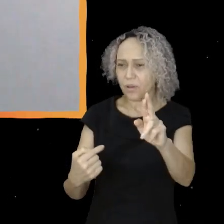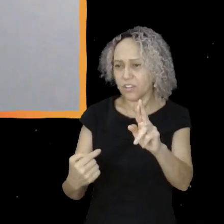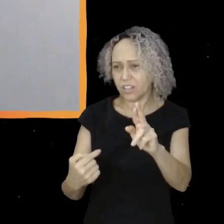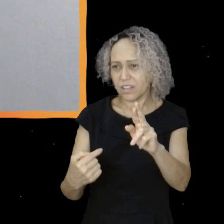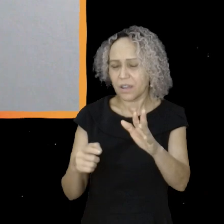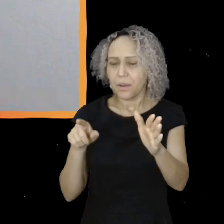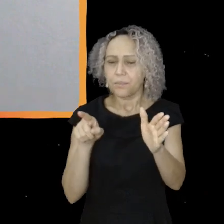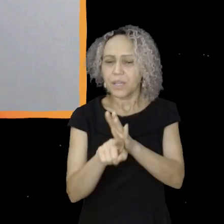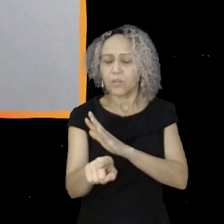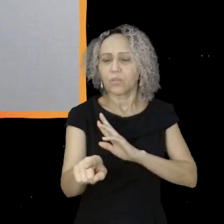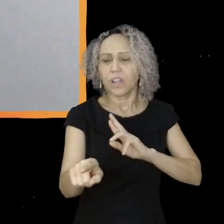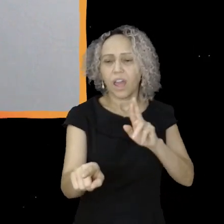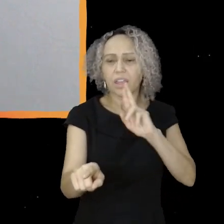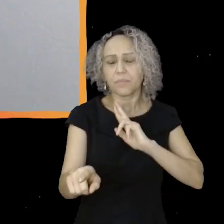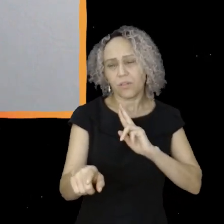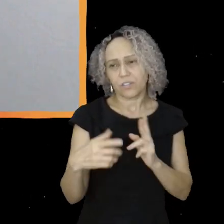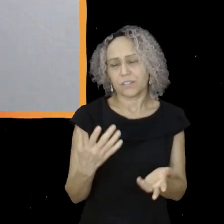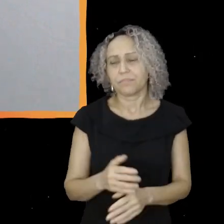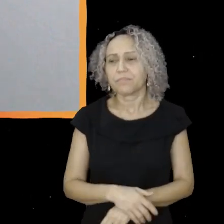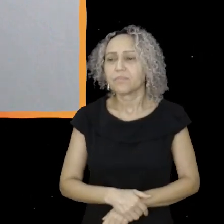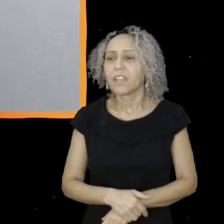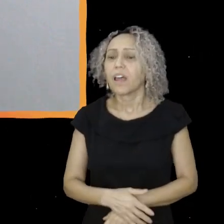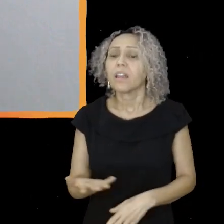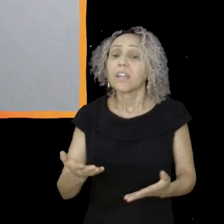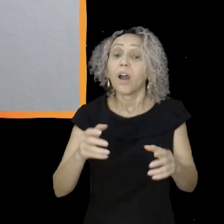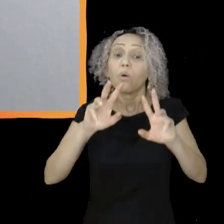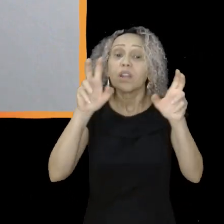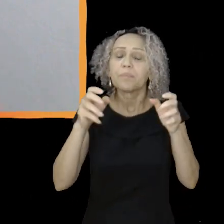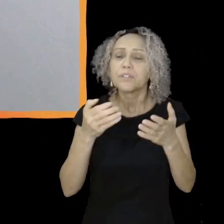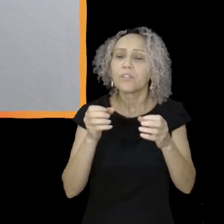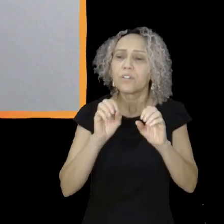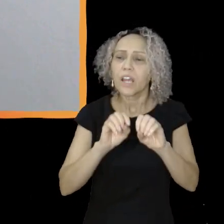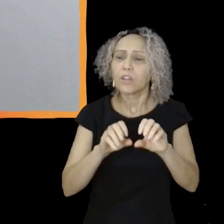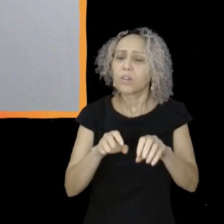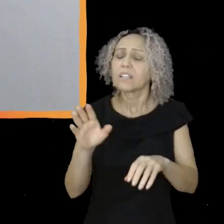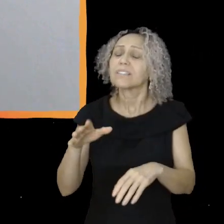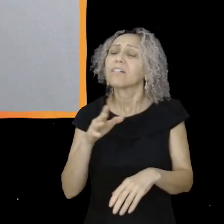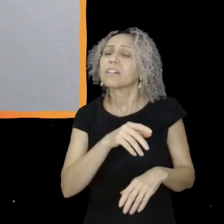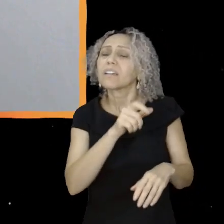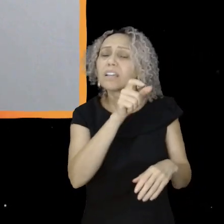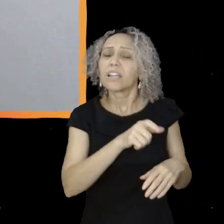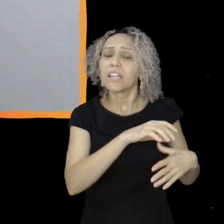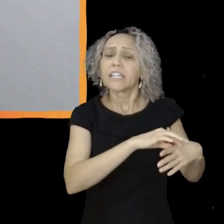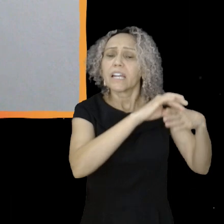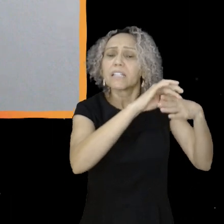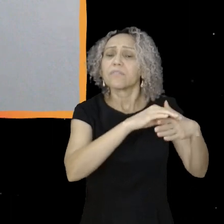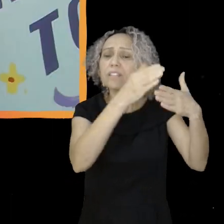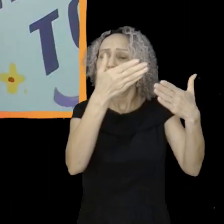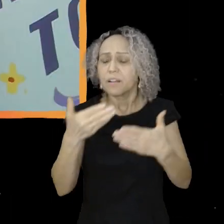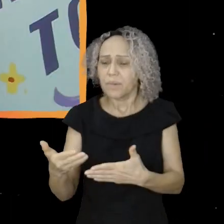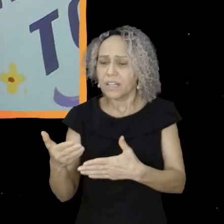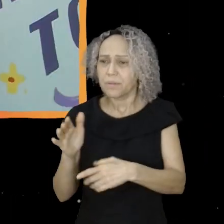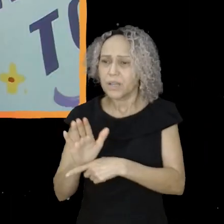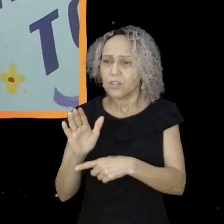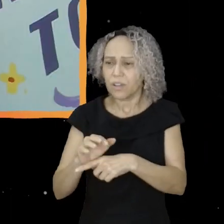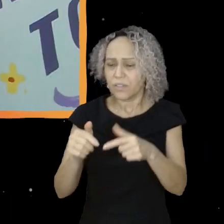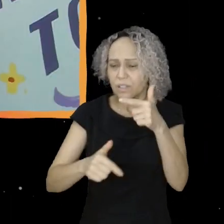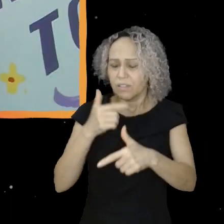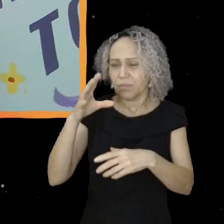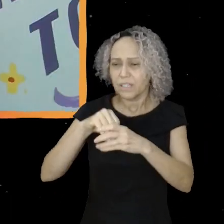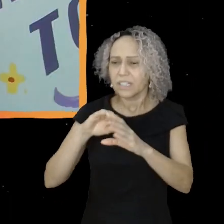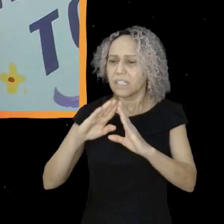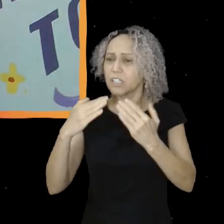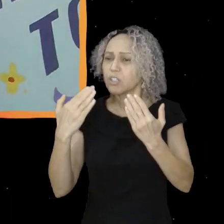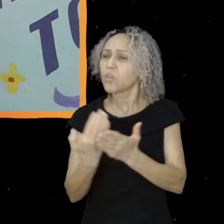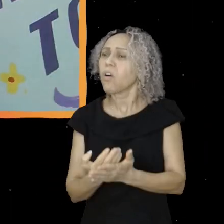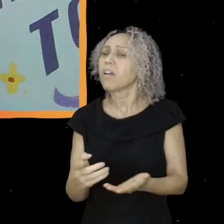Já que o tema de hoje é a educação, que liderança fetista você chamaria pra fazer um trabalho em dupla na escola e por quê? Olha, essa é difícil,